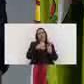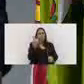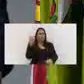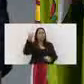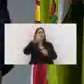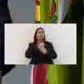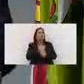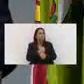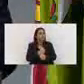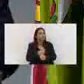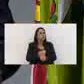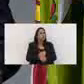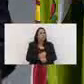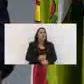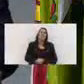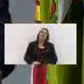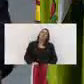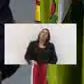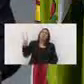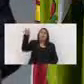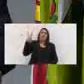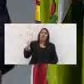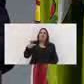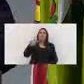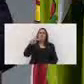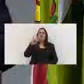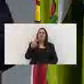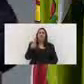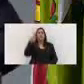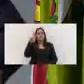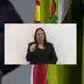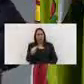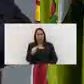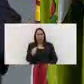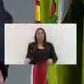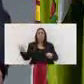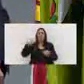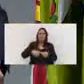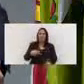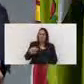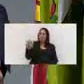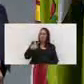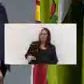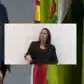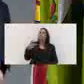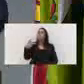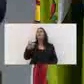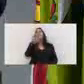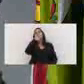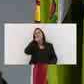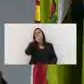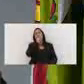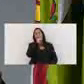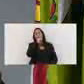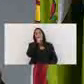tenho muito respeito pelo seu pai. Nunca imaginei que vossa silência ia dirigir-se aos vereadores chamando de assaltante. Dentro dessa